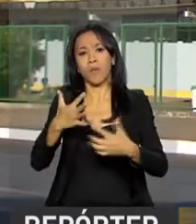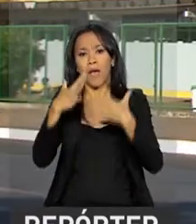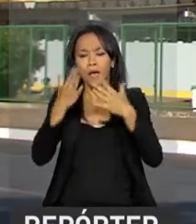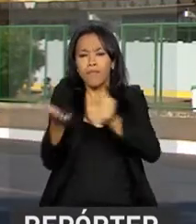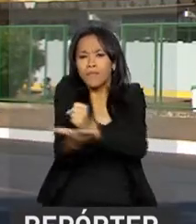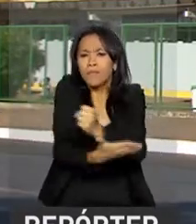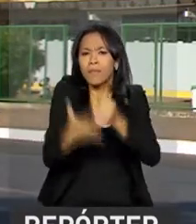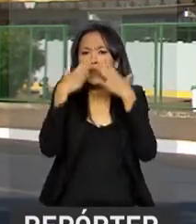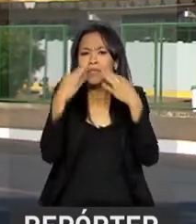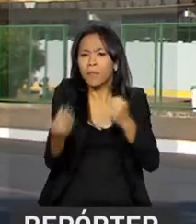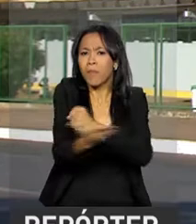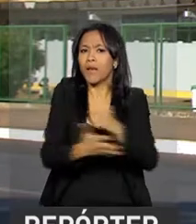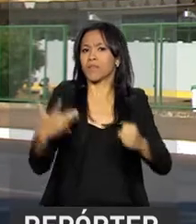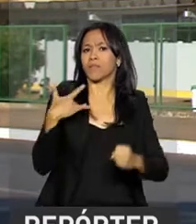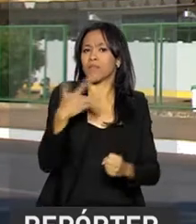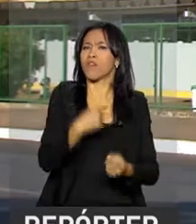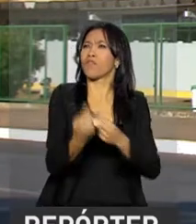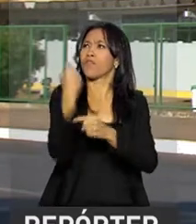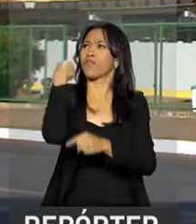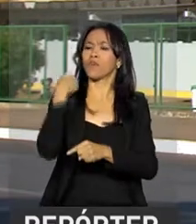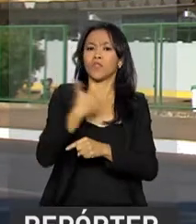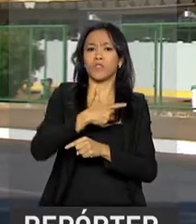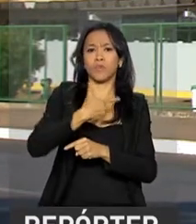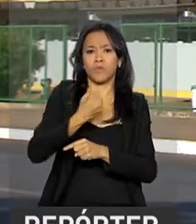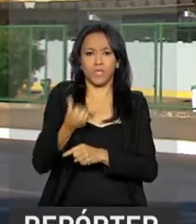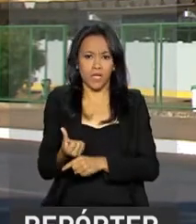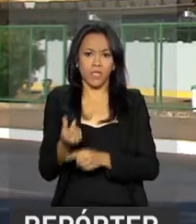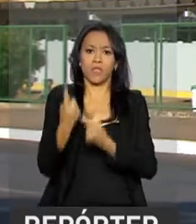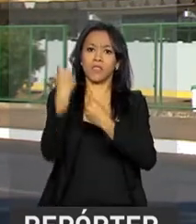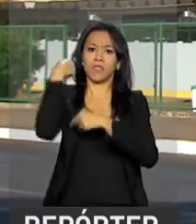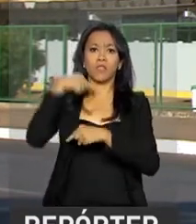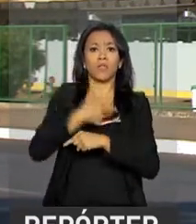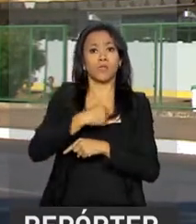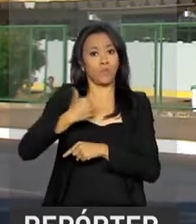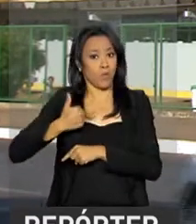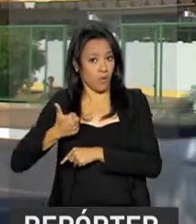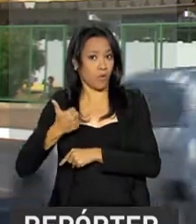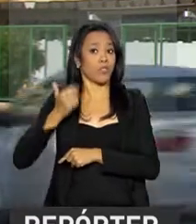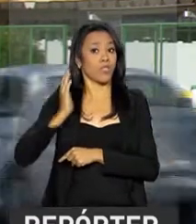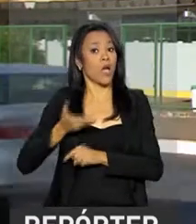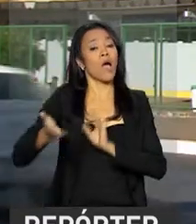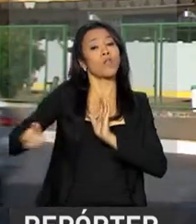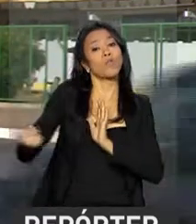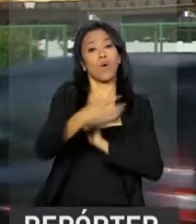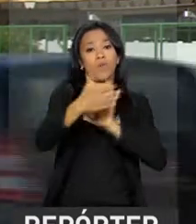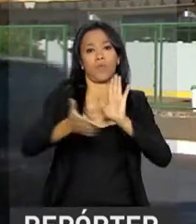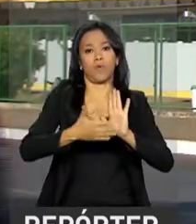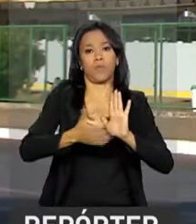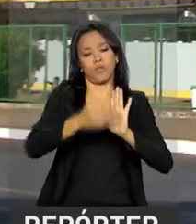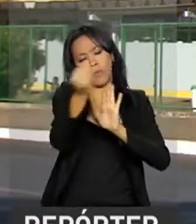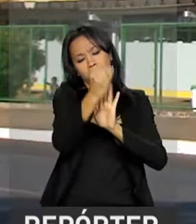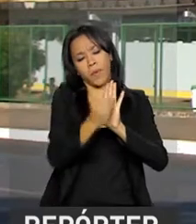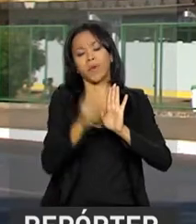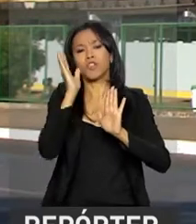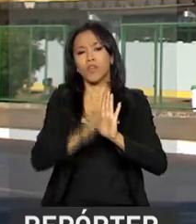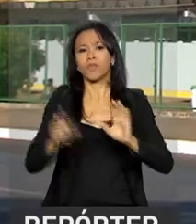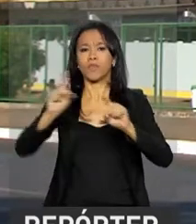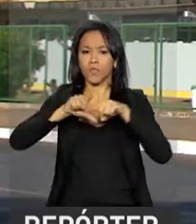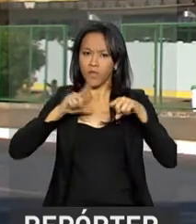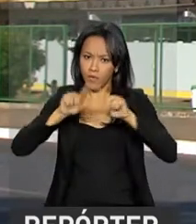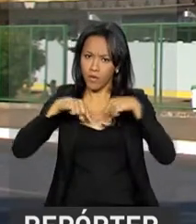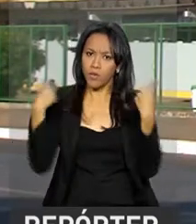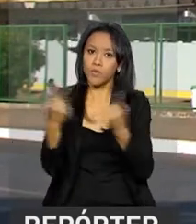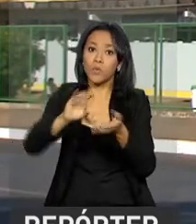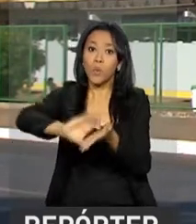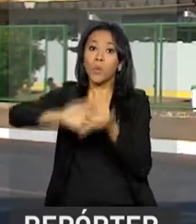realizadas em 2006 e 2011 a proposta da nova política foi discutida no conselho nacional de saúde e na